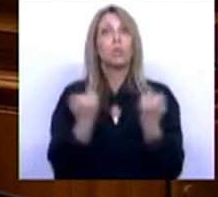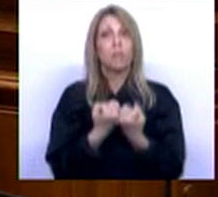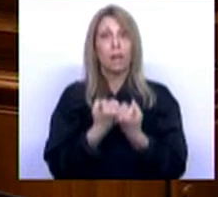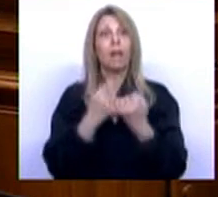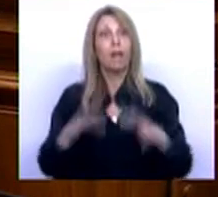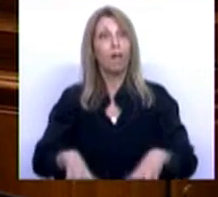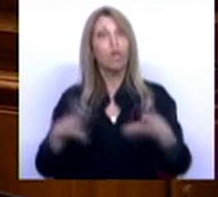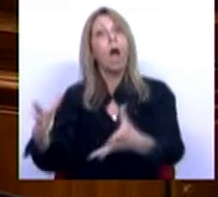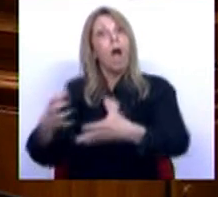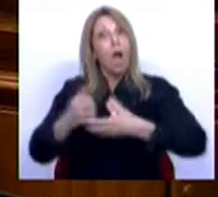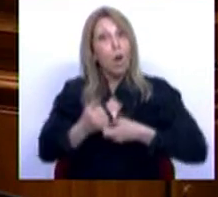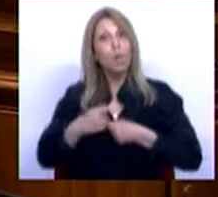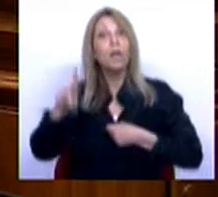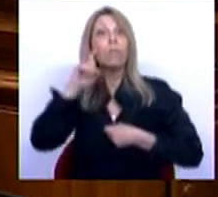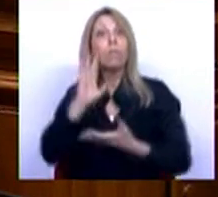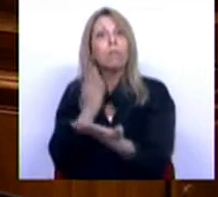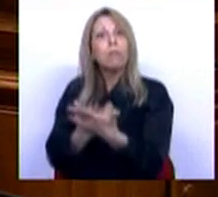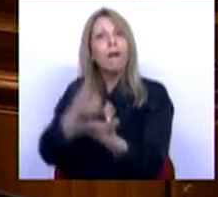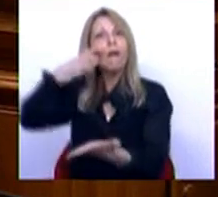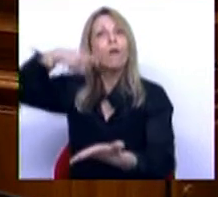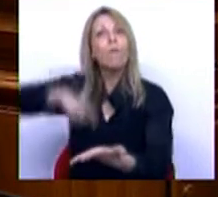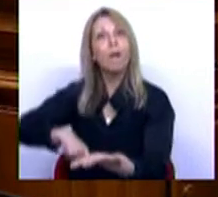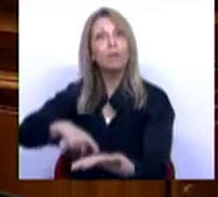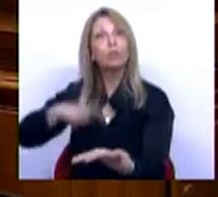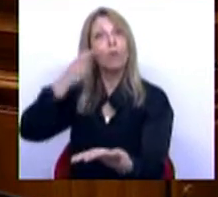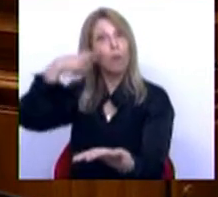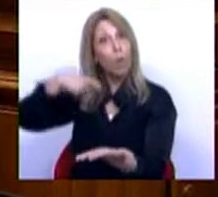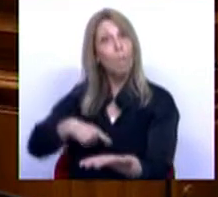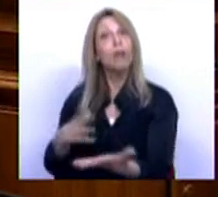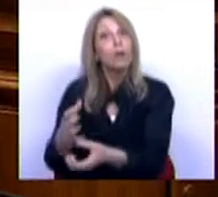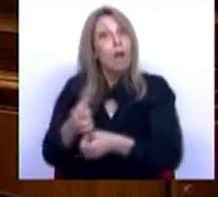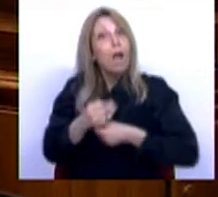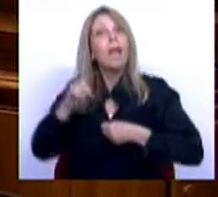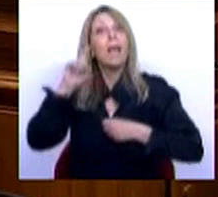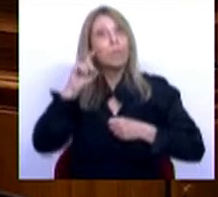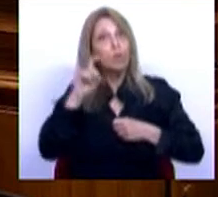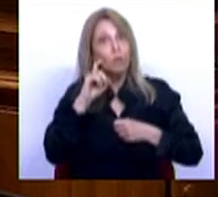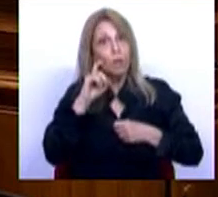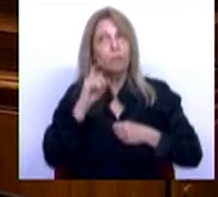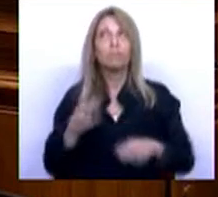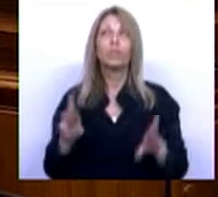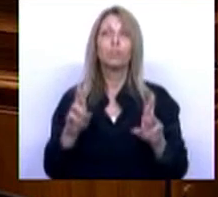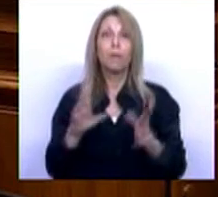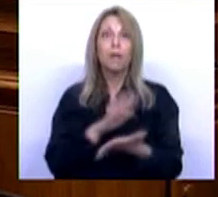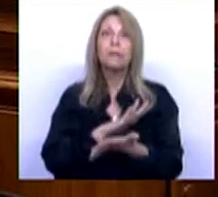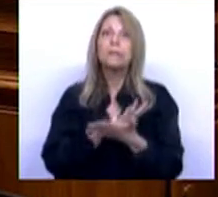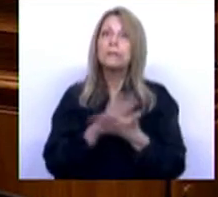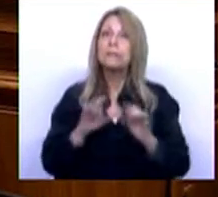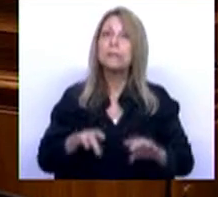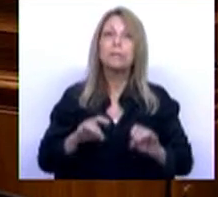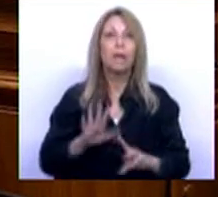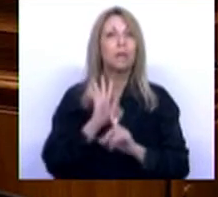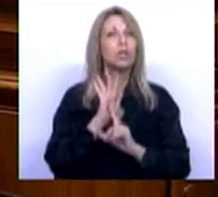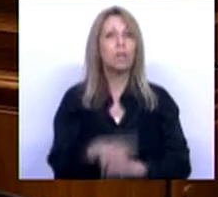seres humanos. E proteger e acolher seres humanos, espero eu, sem qualquer discriminação em função